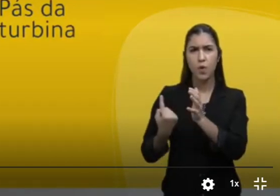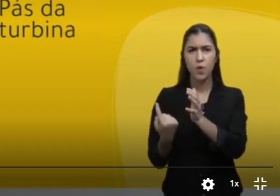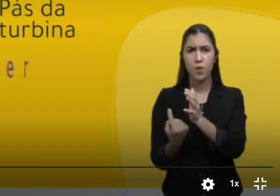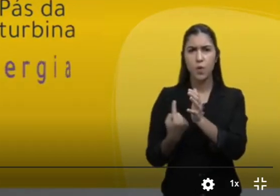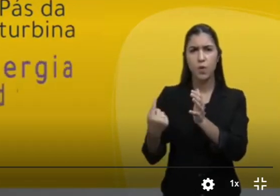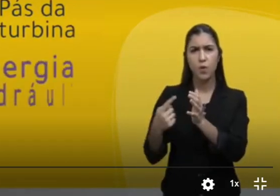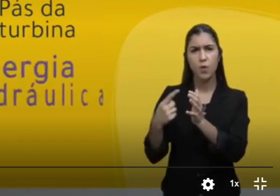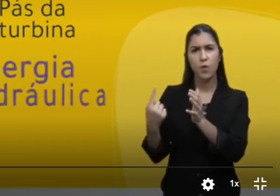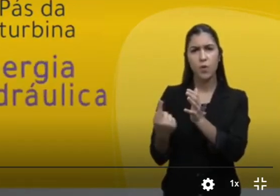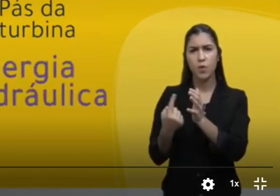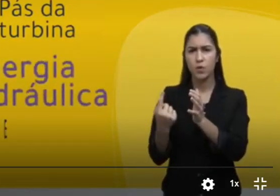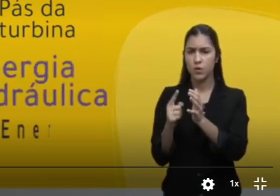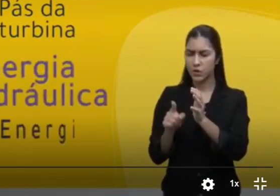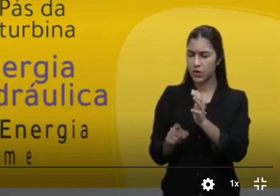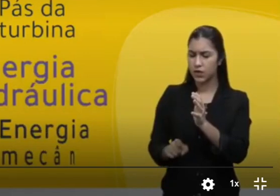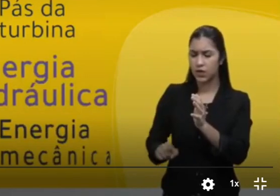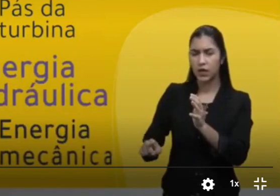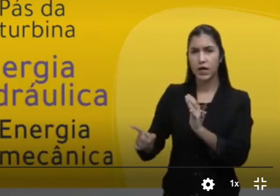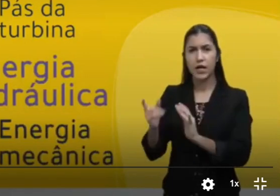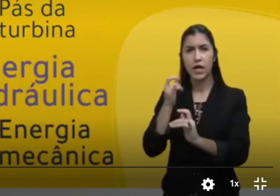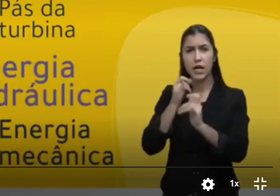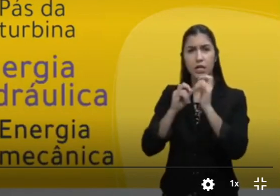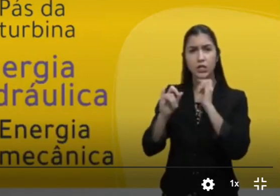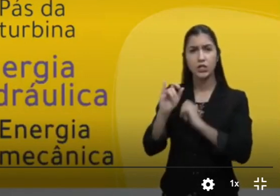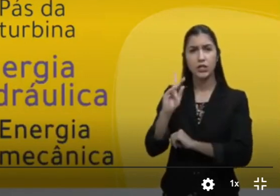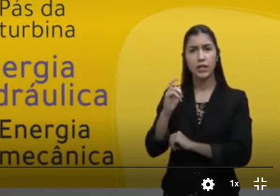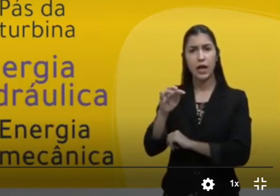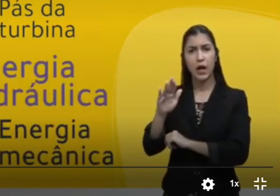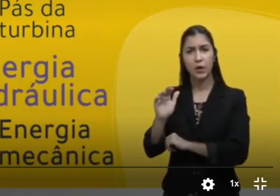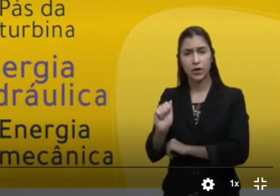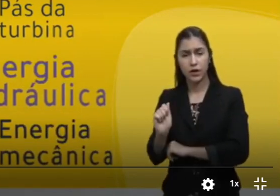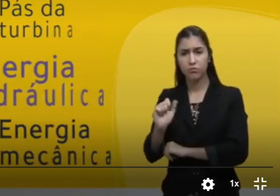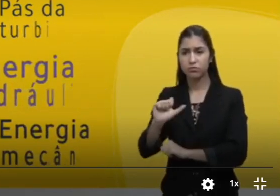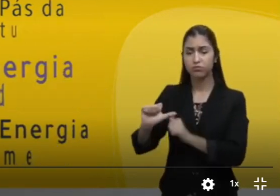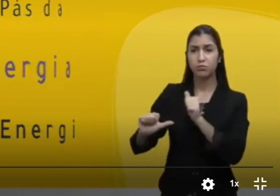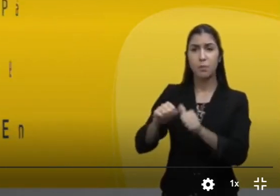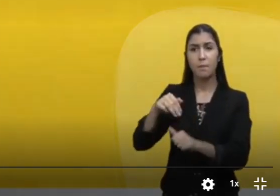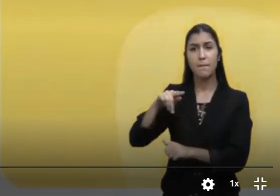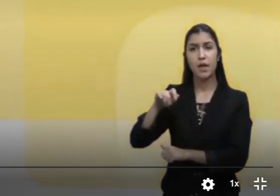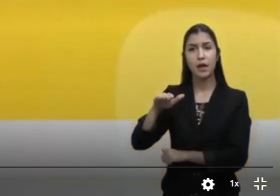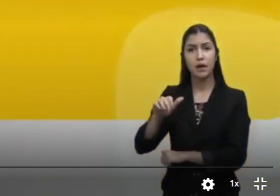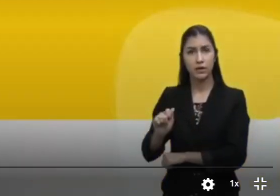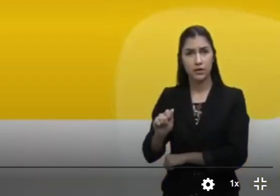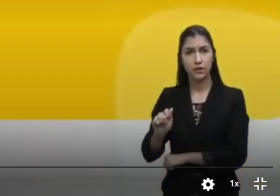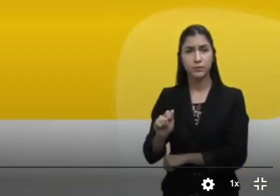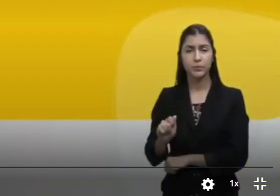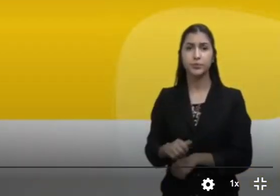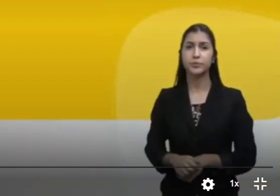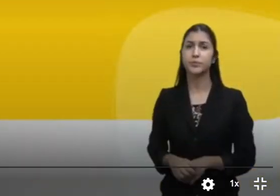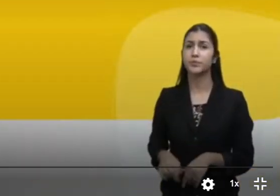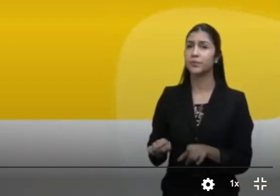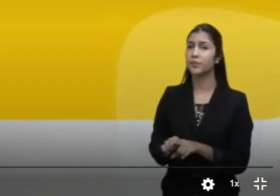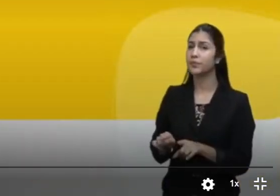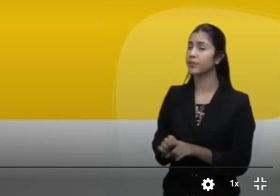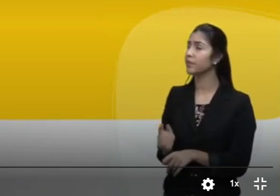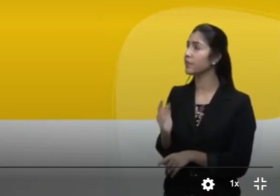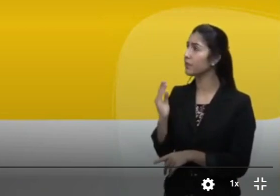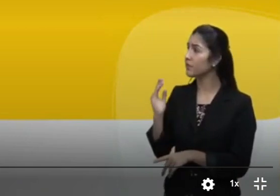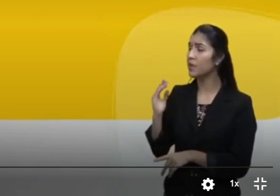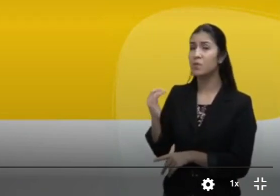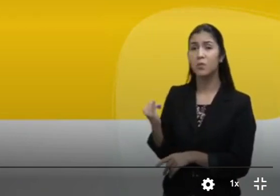da turbina, transformando energia hidráulica em energia mecânica. Além disso, desarenadores também